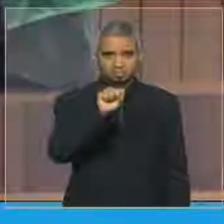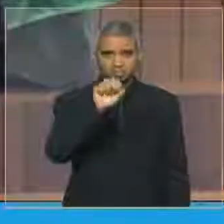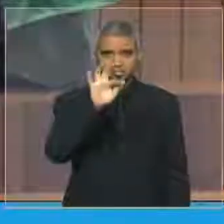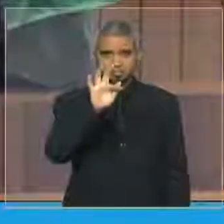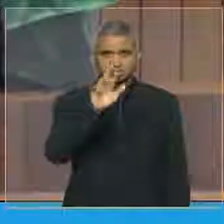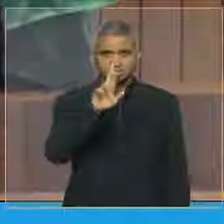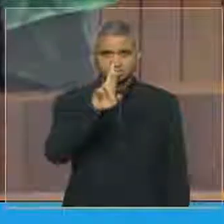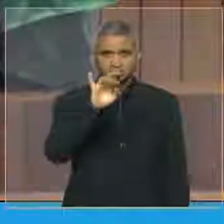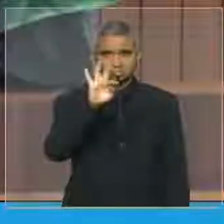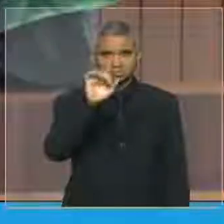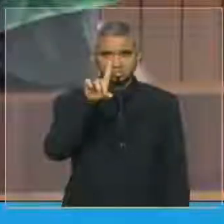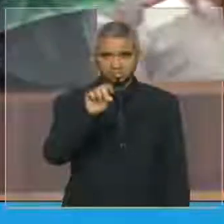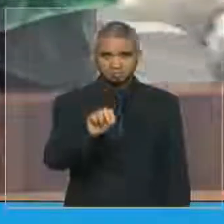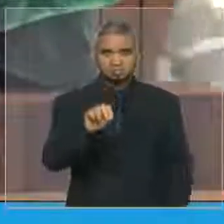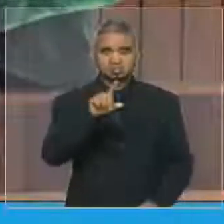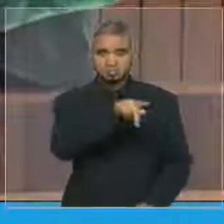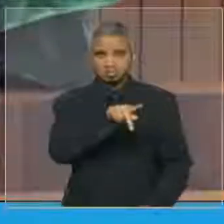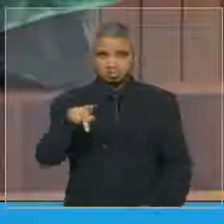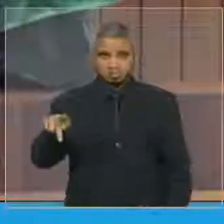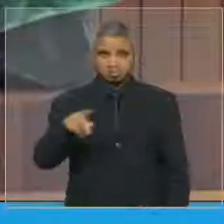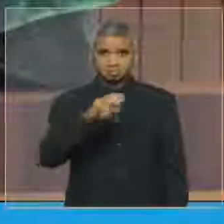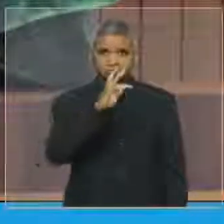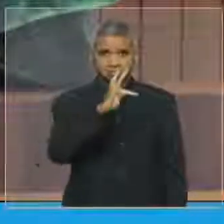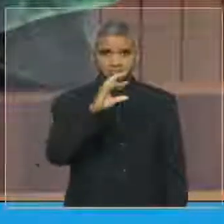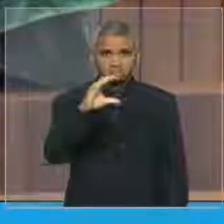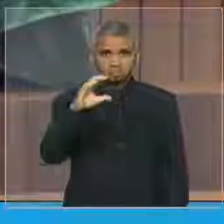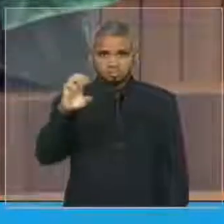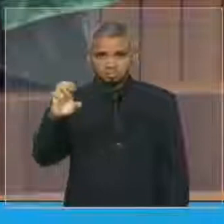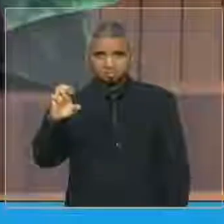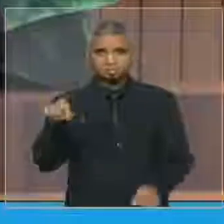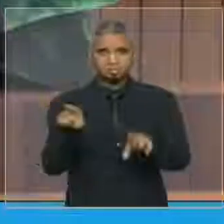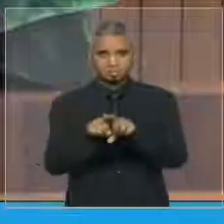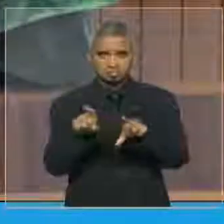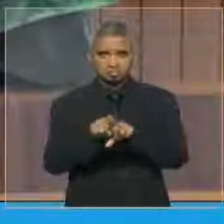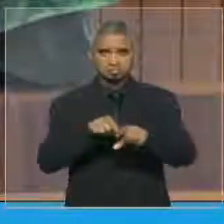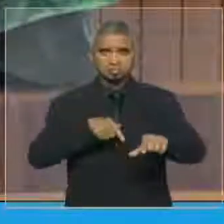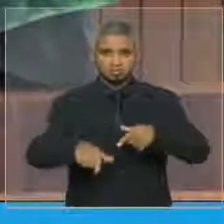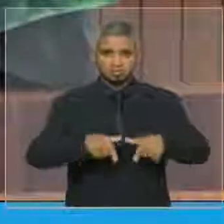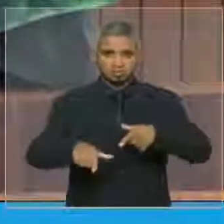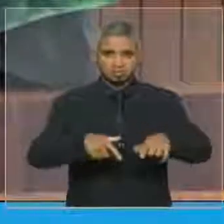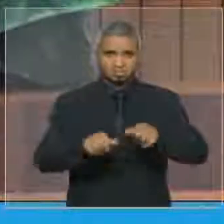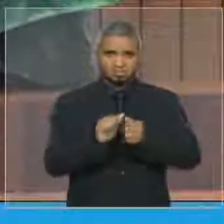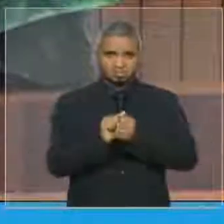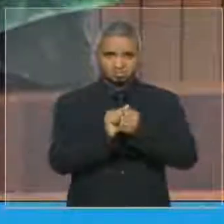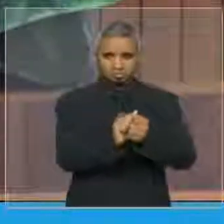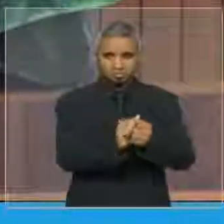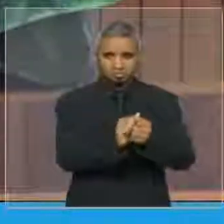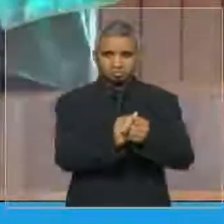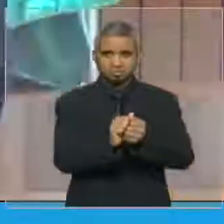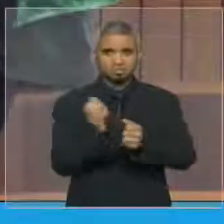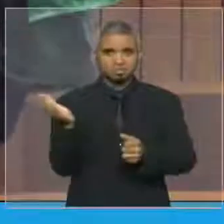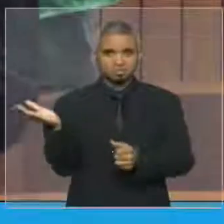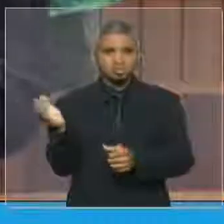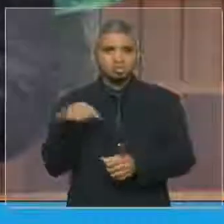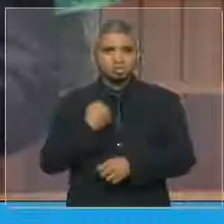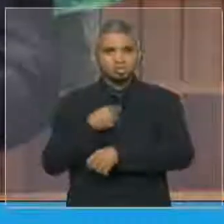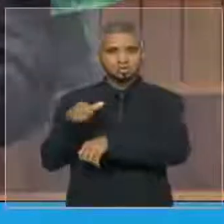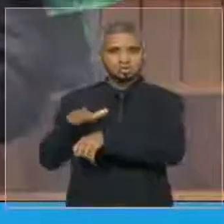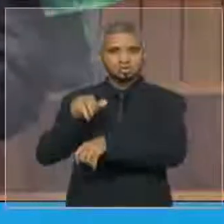Maranhão, também nosso companheiro de Receita Federal, já que ele não aceita ser chamado de ex-colega da Receita